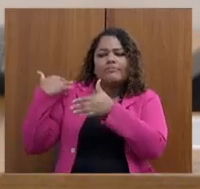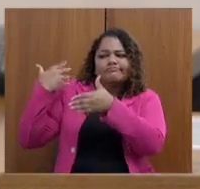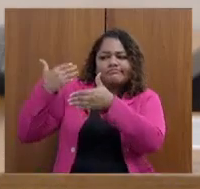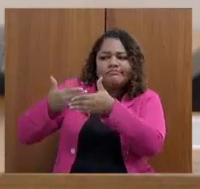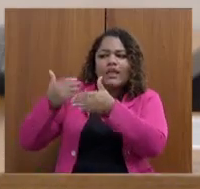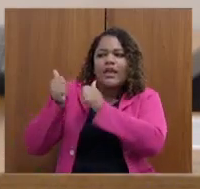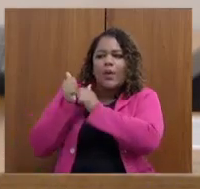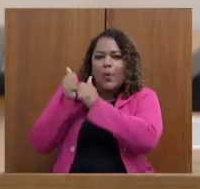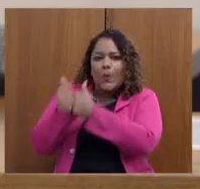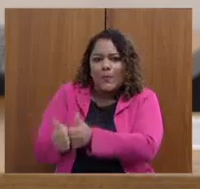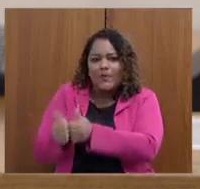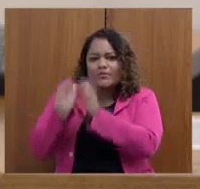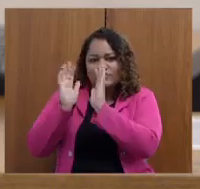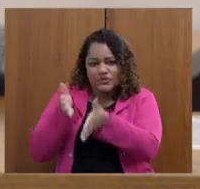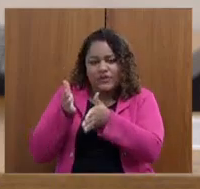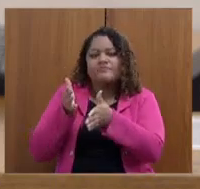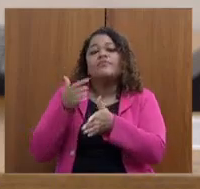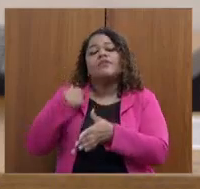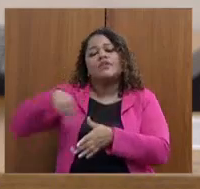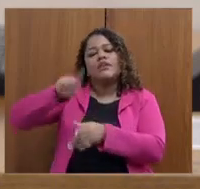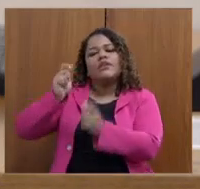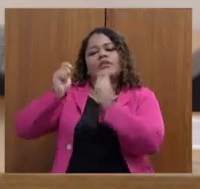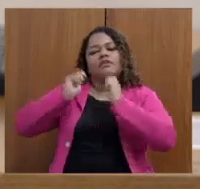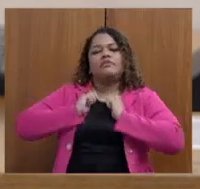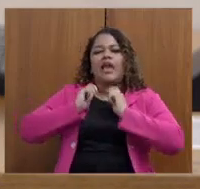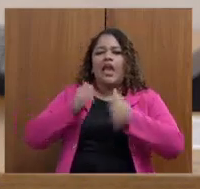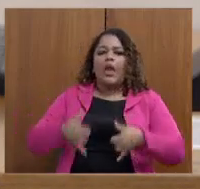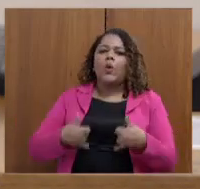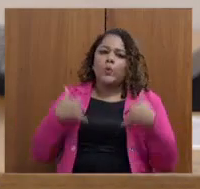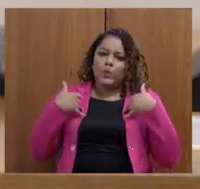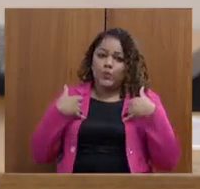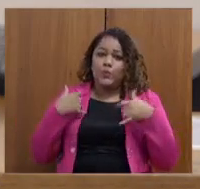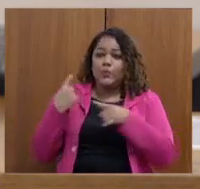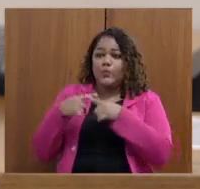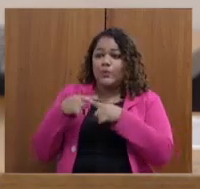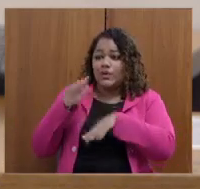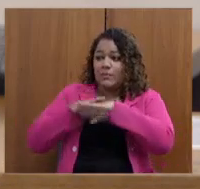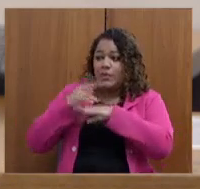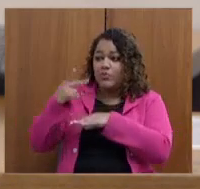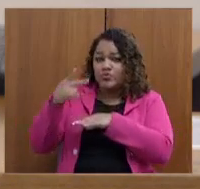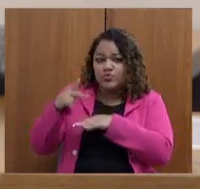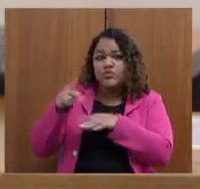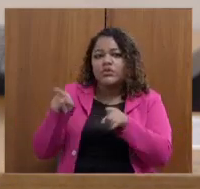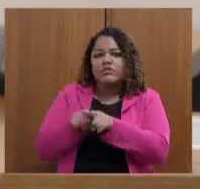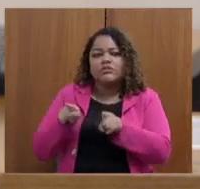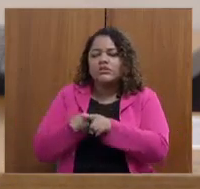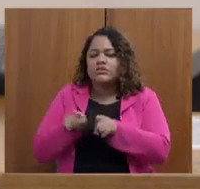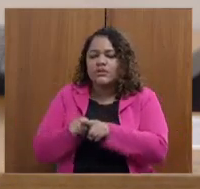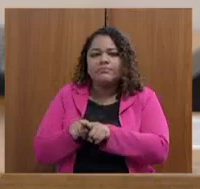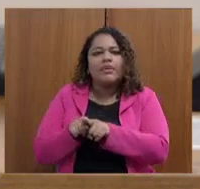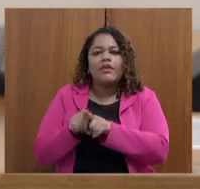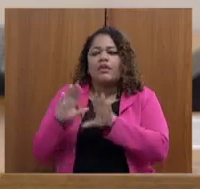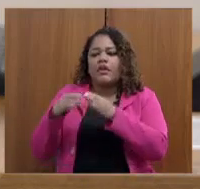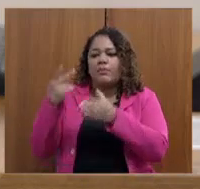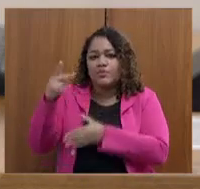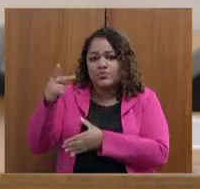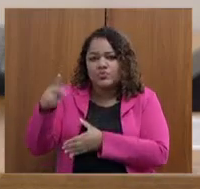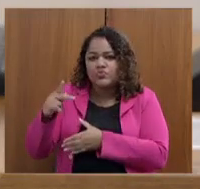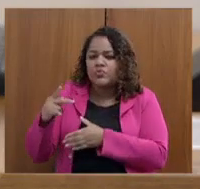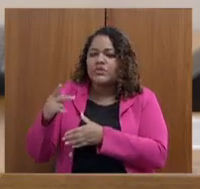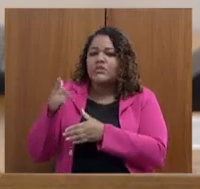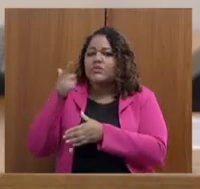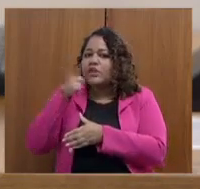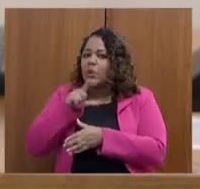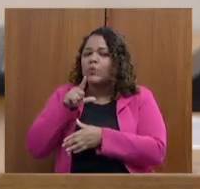muito orgulho porque você e toda sua equipe eu acho que tem mudado assim a mentalidade mesmo nos municípios